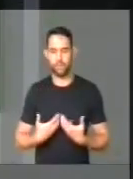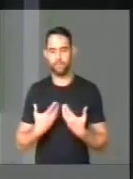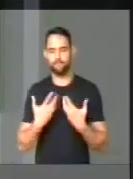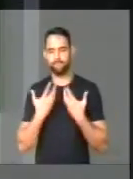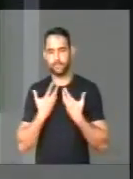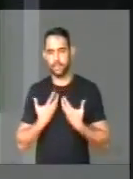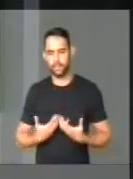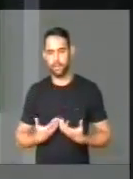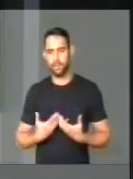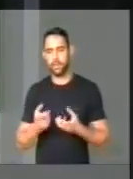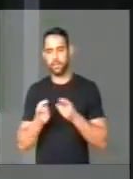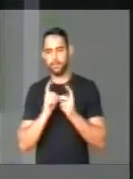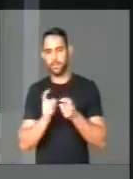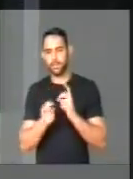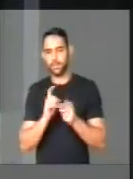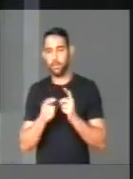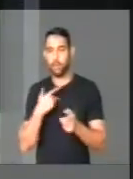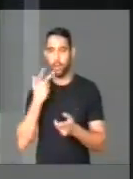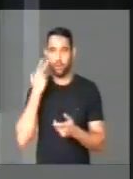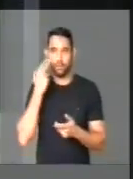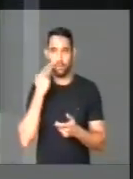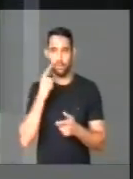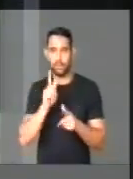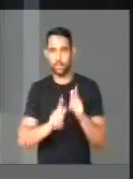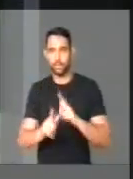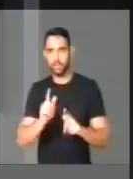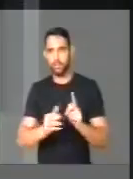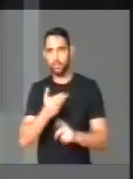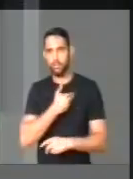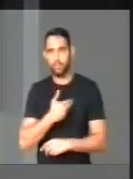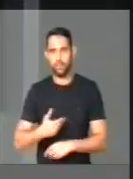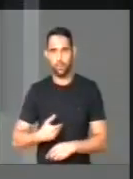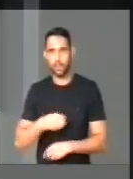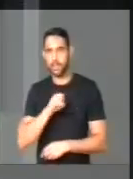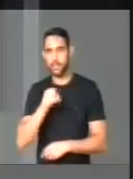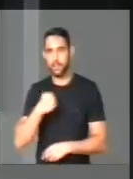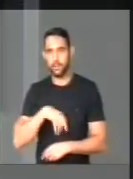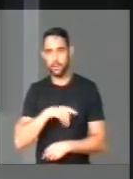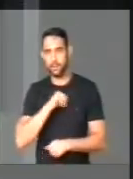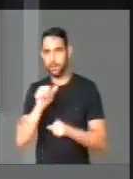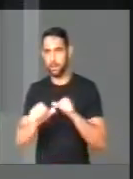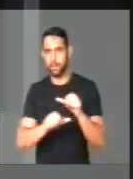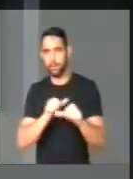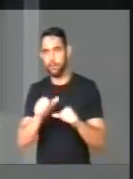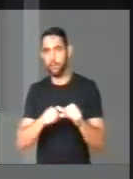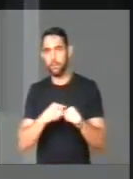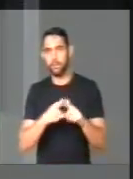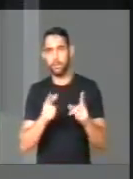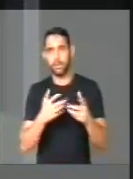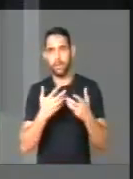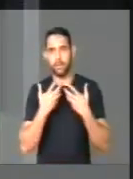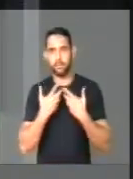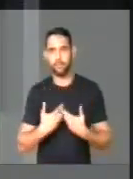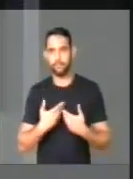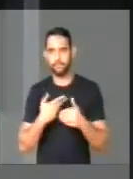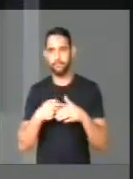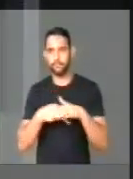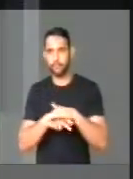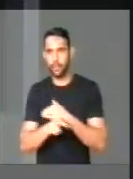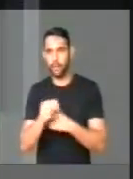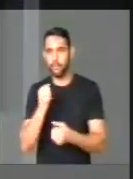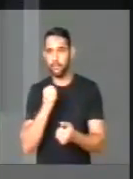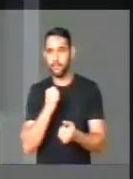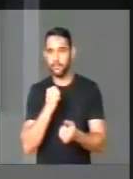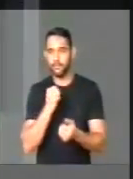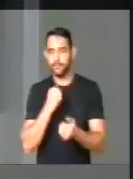que cansou a administração. É comum isso na gestão pública, se você não renova, você acaba trazendo vícios, e